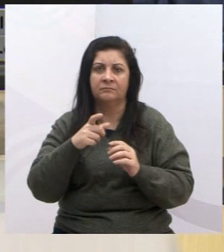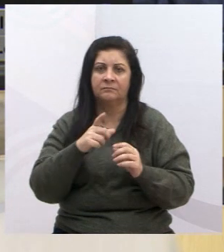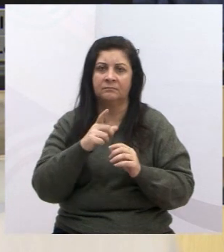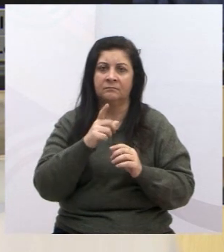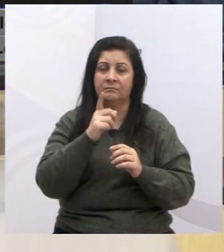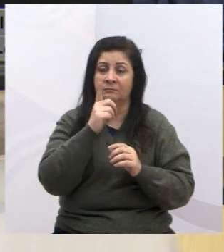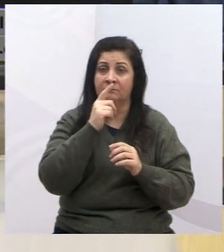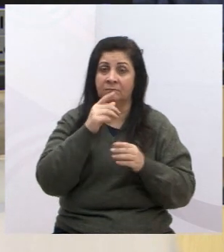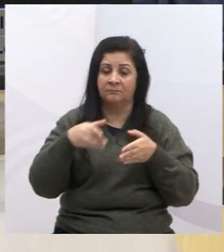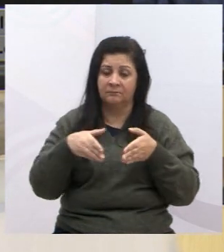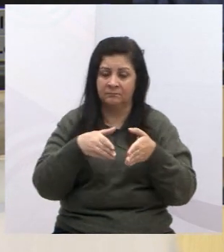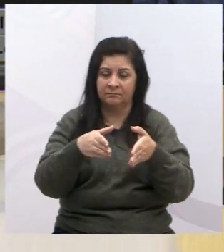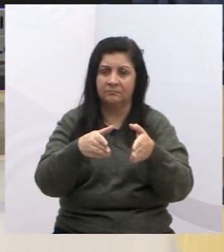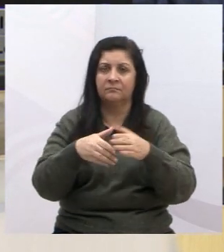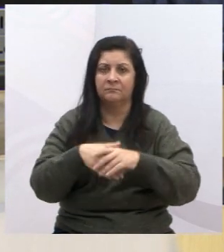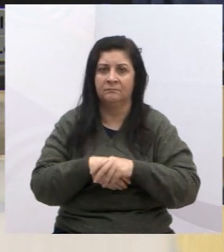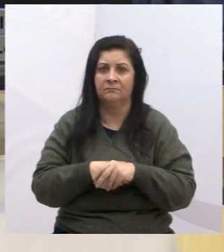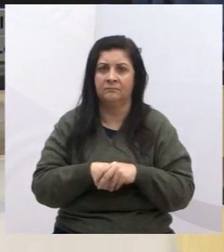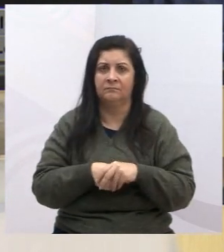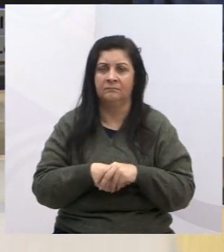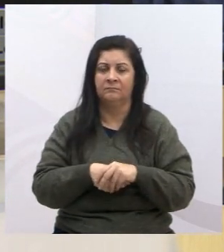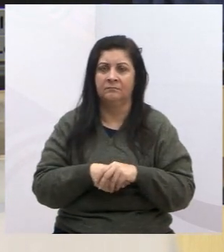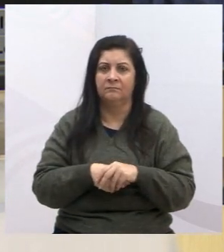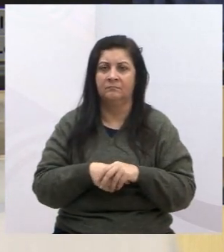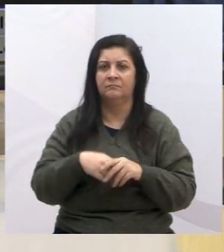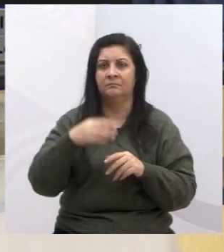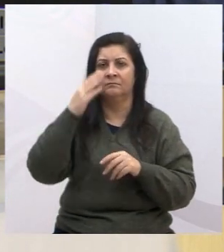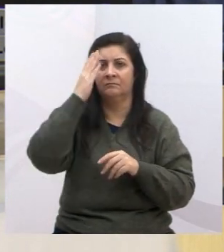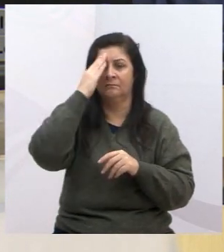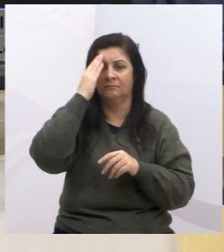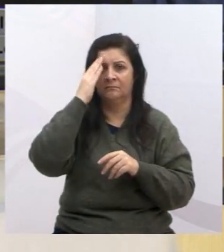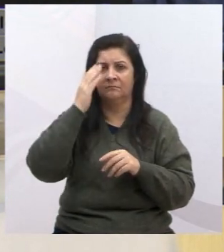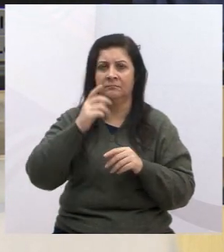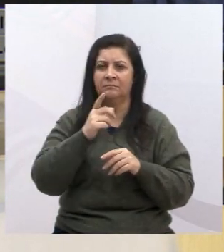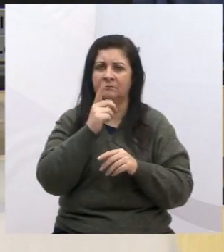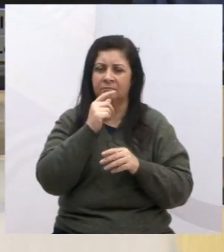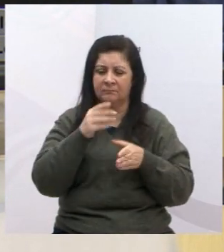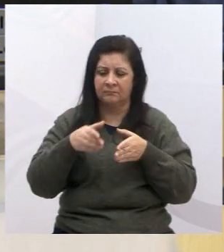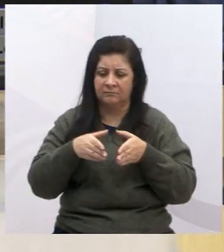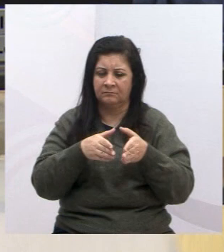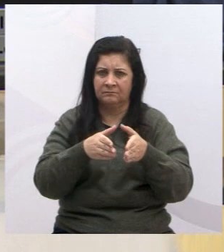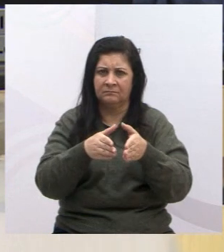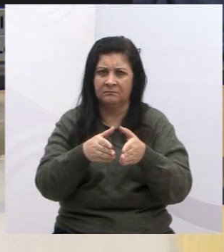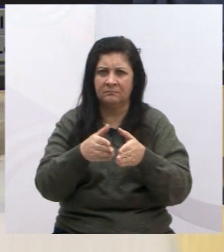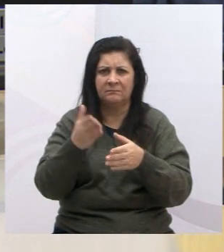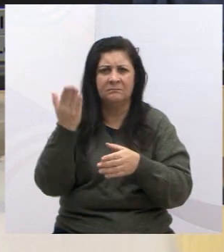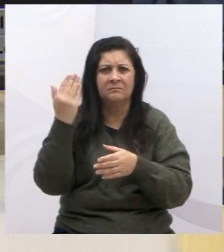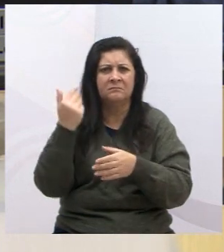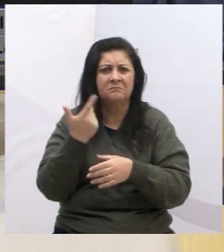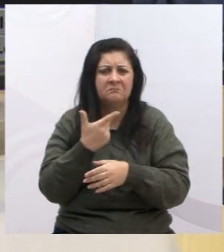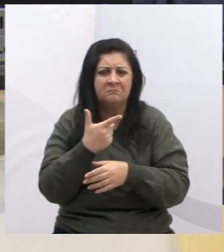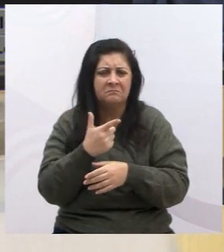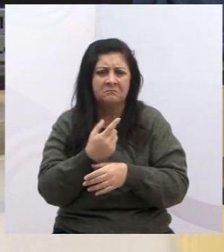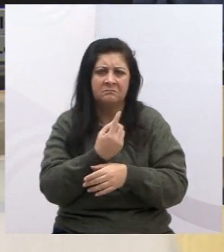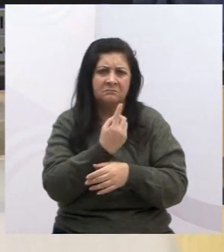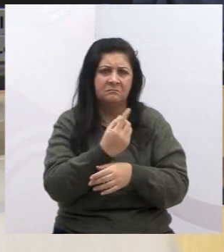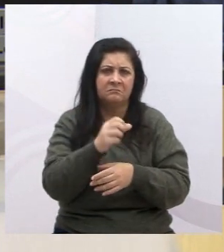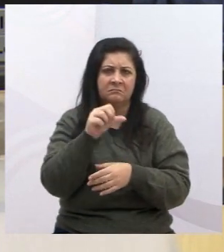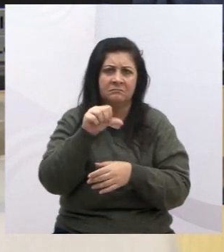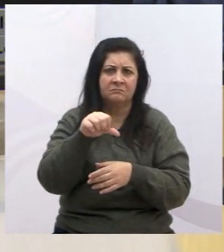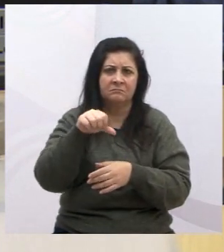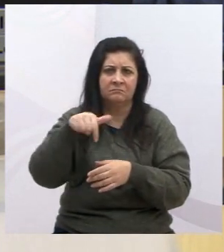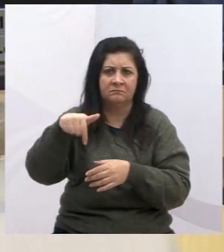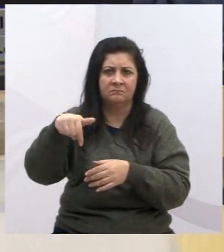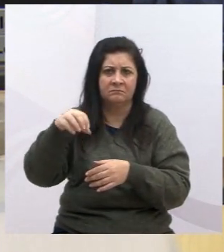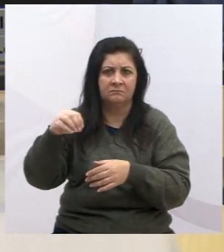Santa Maria, em Jacareí. Considerando que este córrego não existia na década de 1970